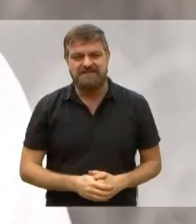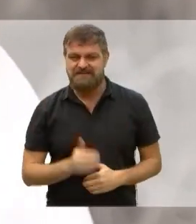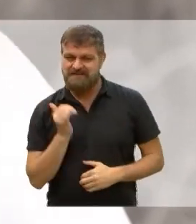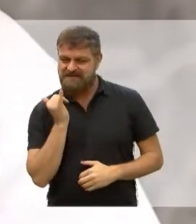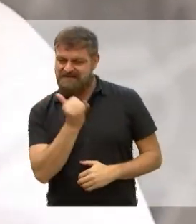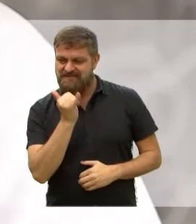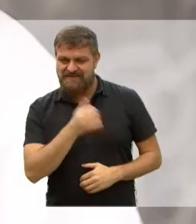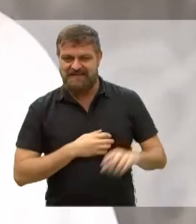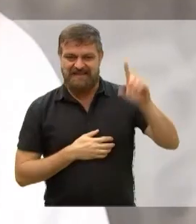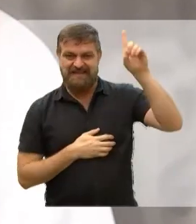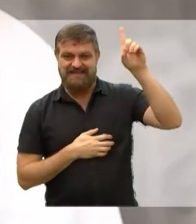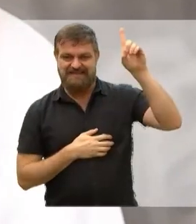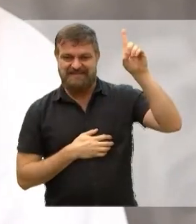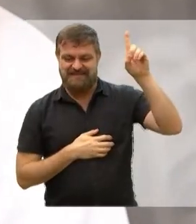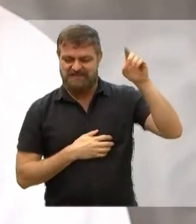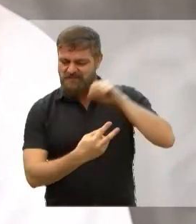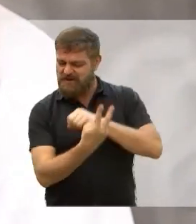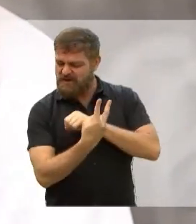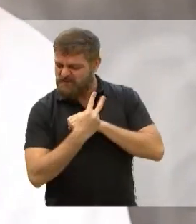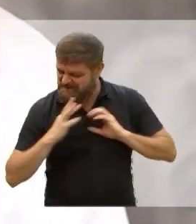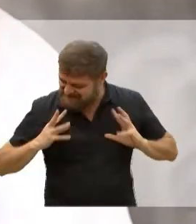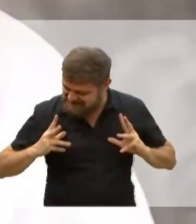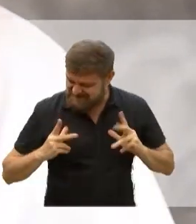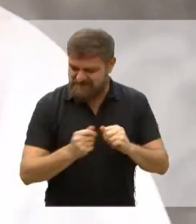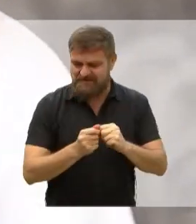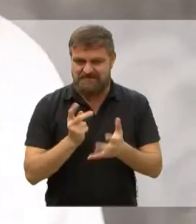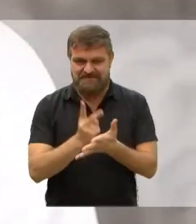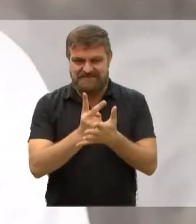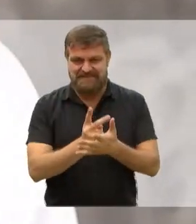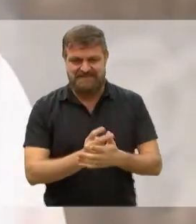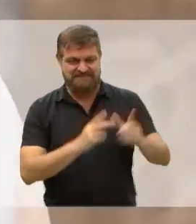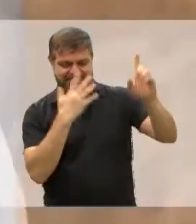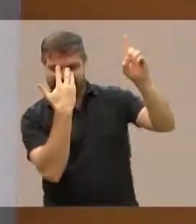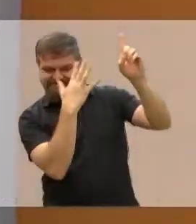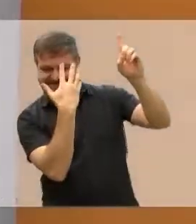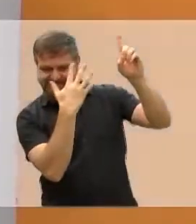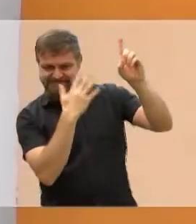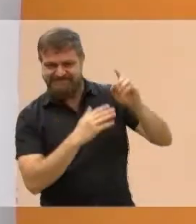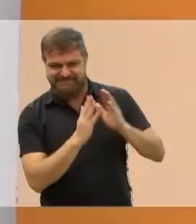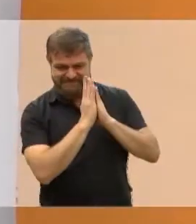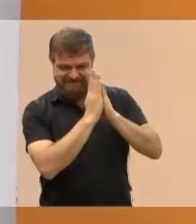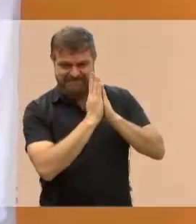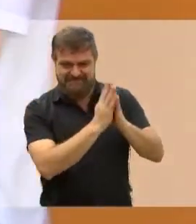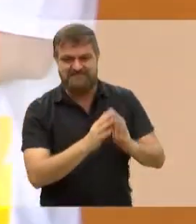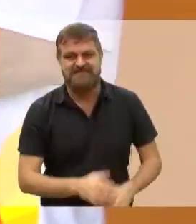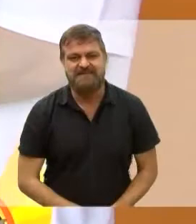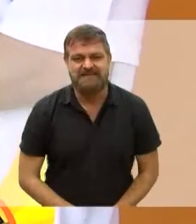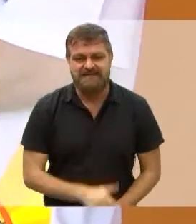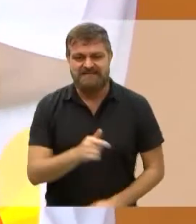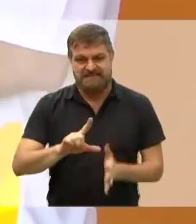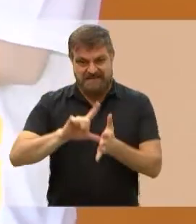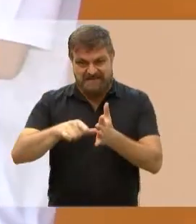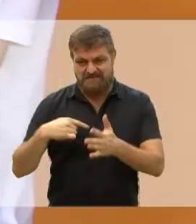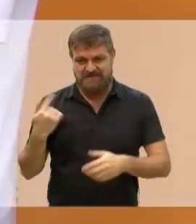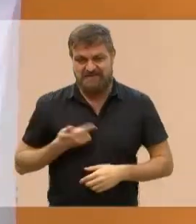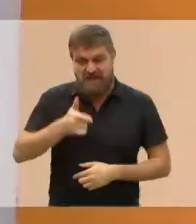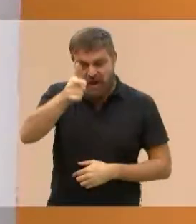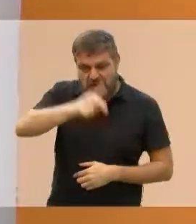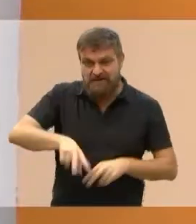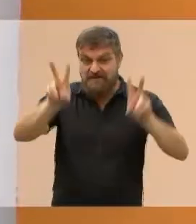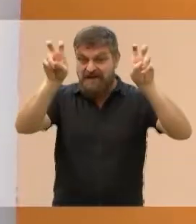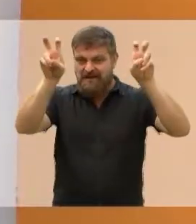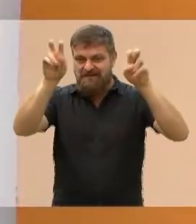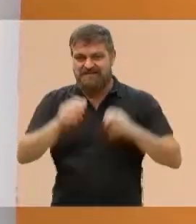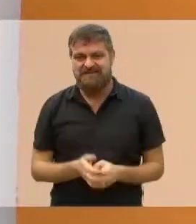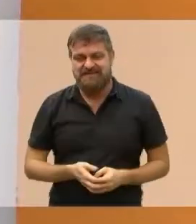que Deus está no comando de tudo, sempre. A Ele toda a honra e toda a glória. E o programa continua, porque